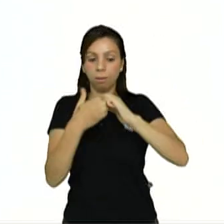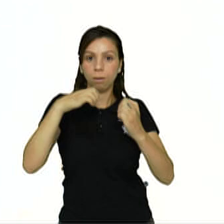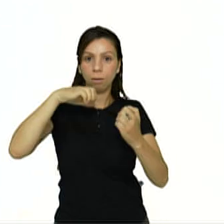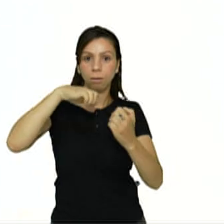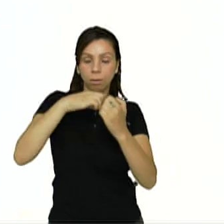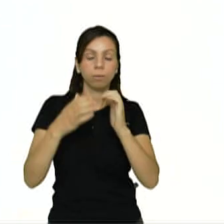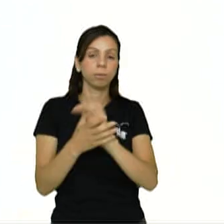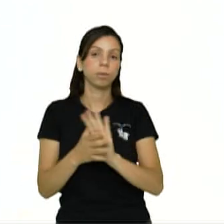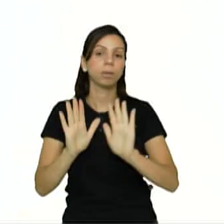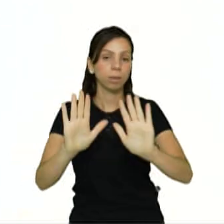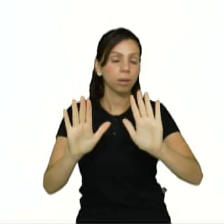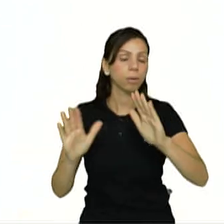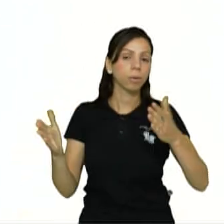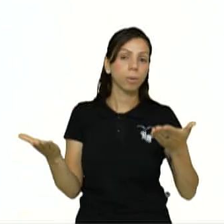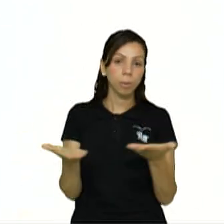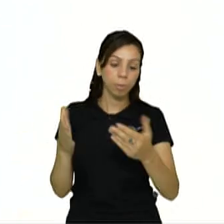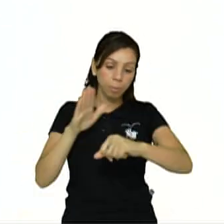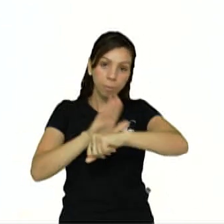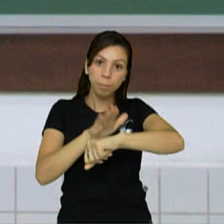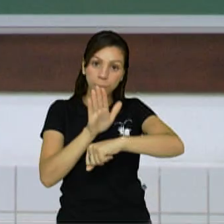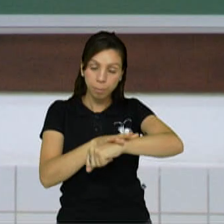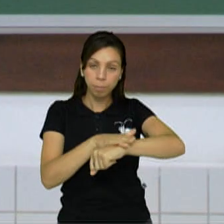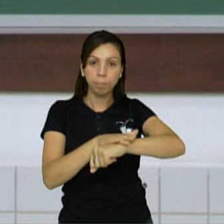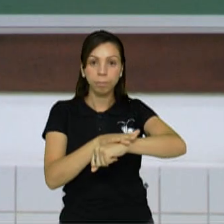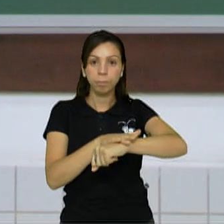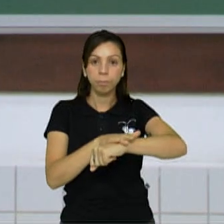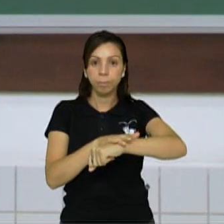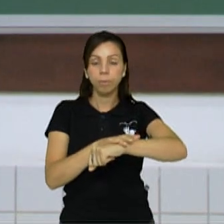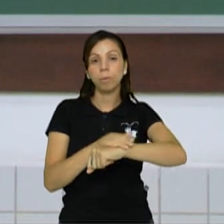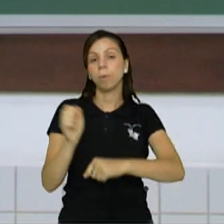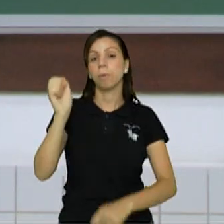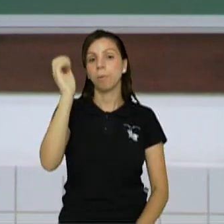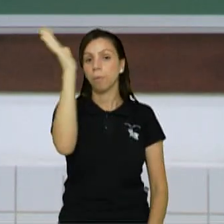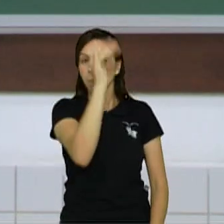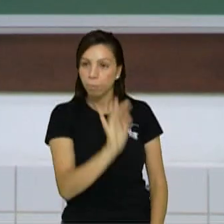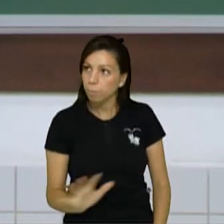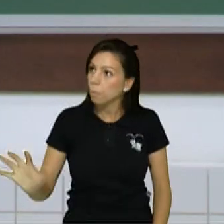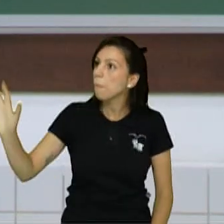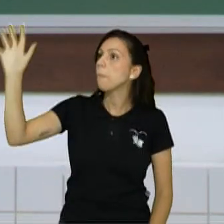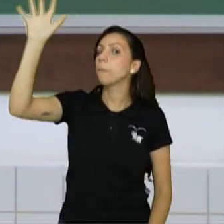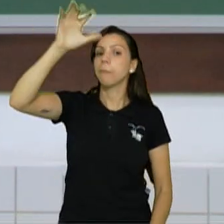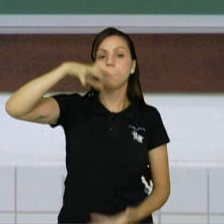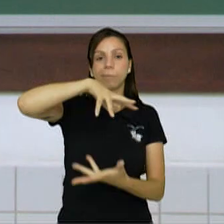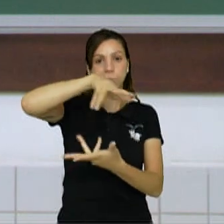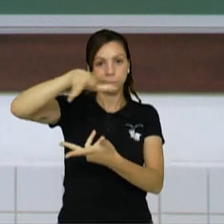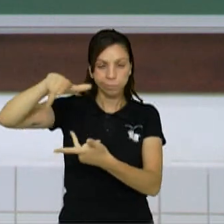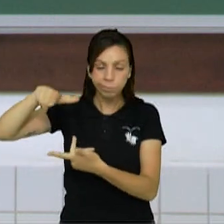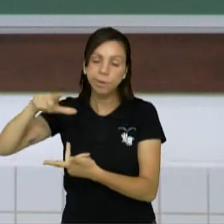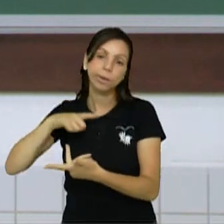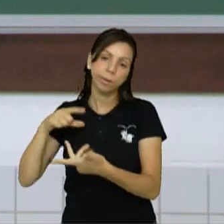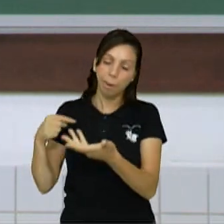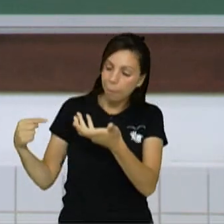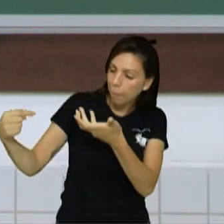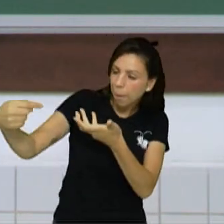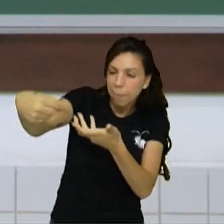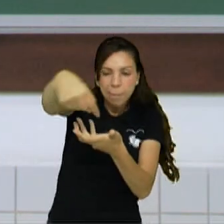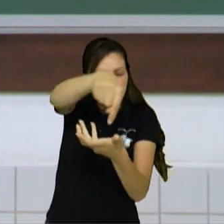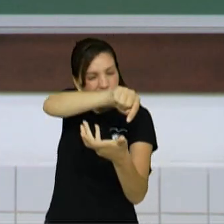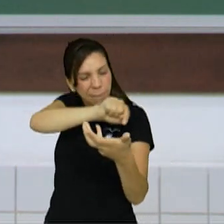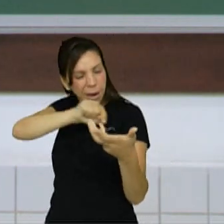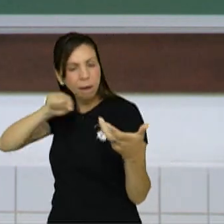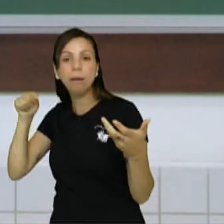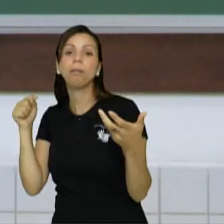No momento dessa aula, com certeza, pessoal, no Brasil, no nosso planeta, vários carros estão